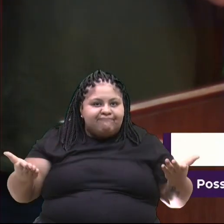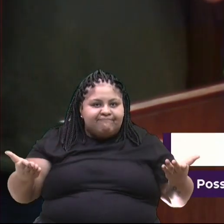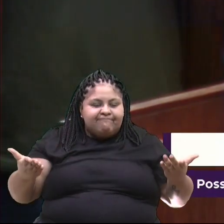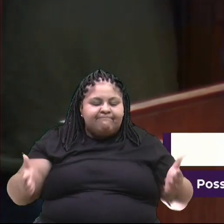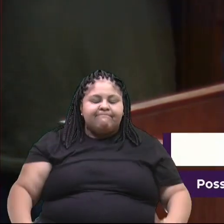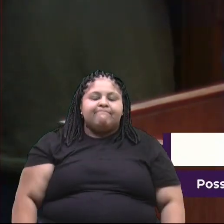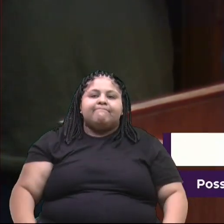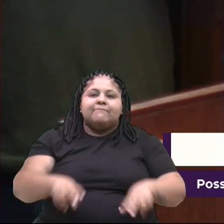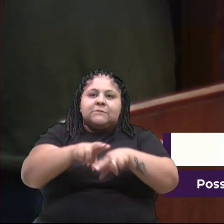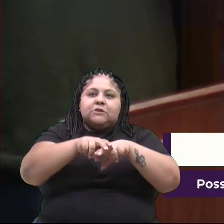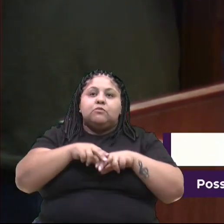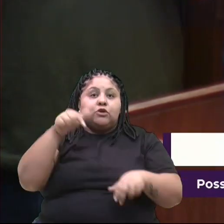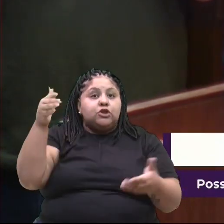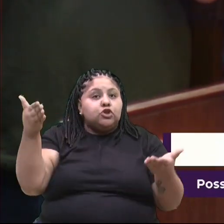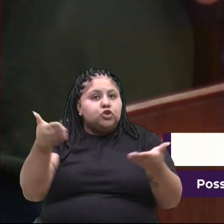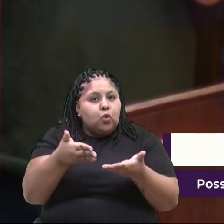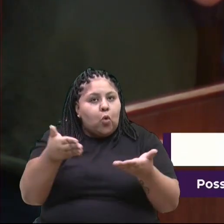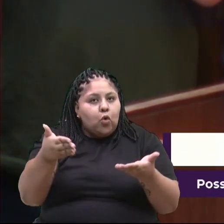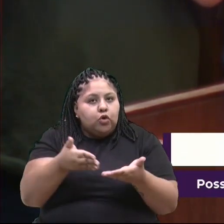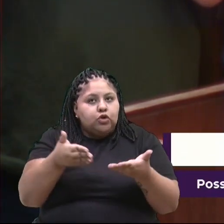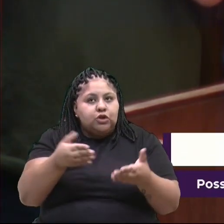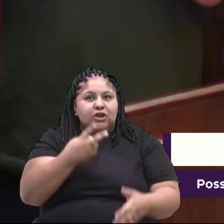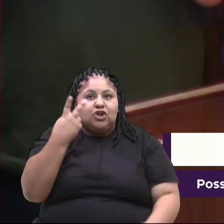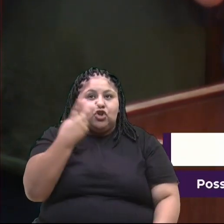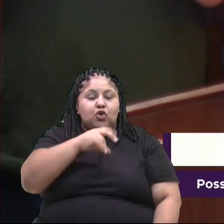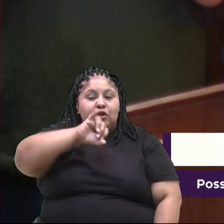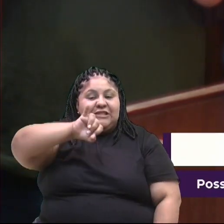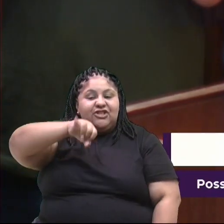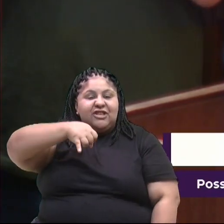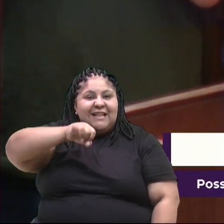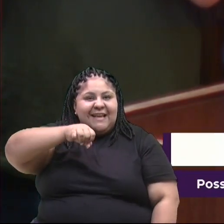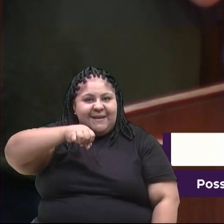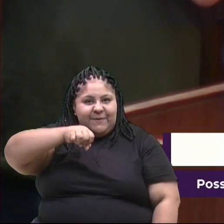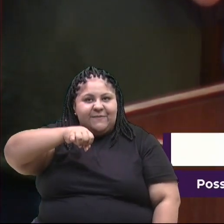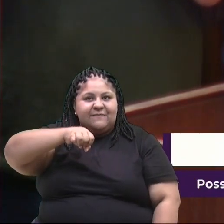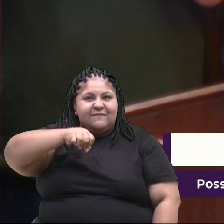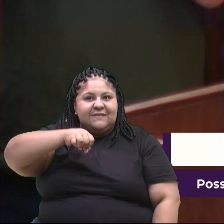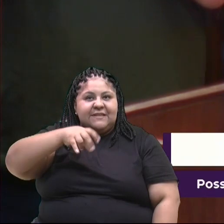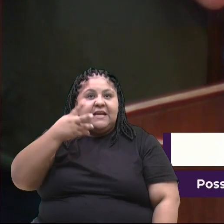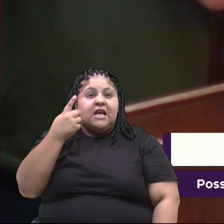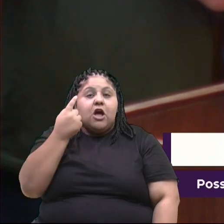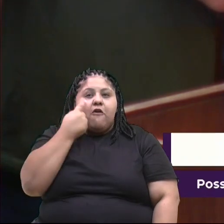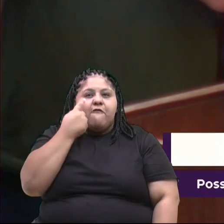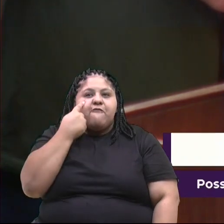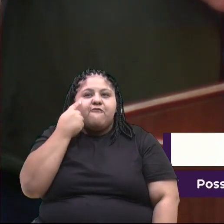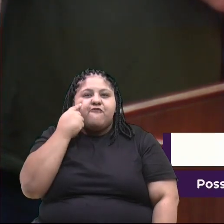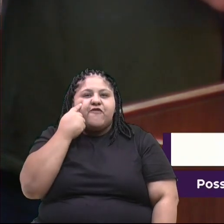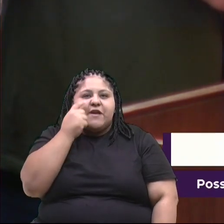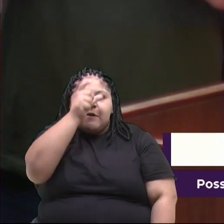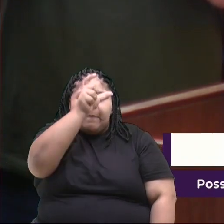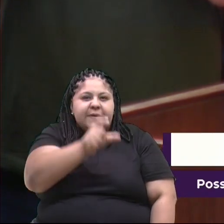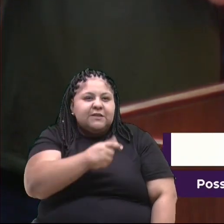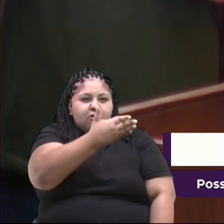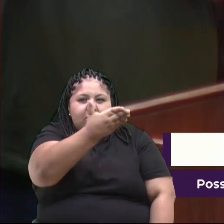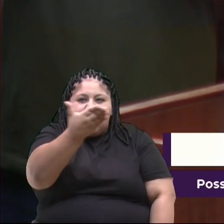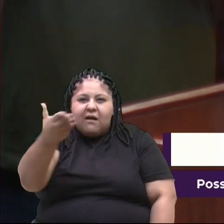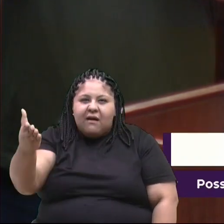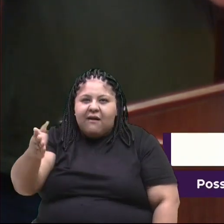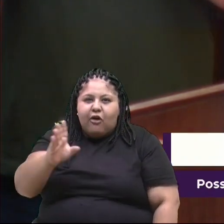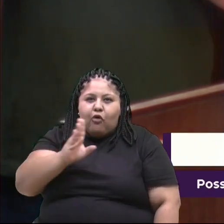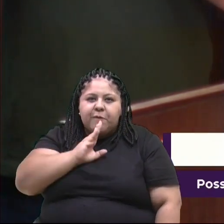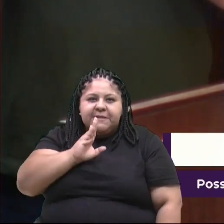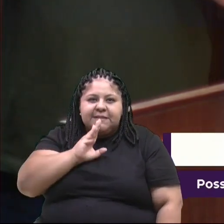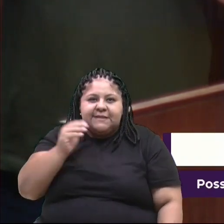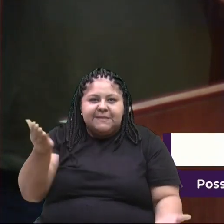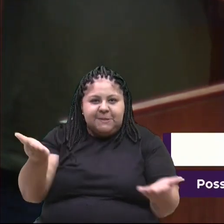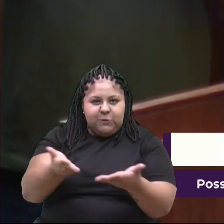Por isso, hoje, amigos, em pleno 2 de janeiro, ver tantos rostos conhecidos nessa